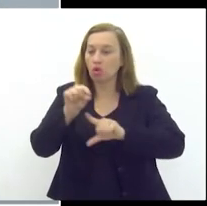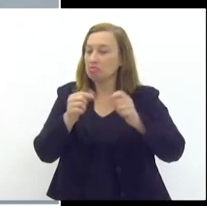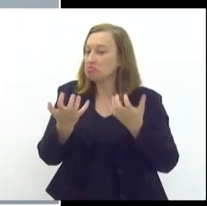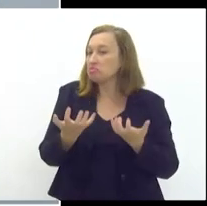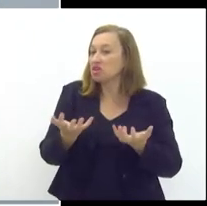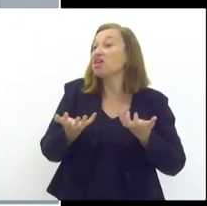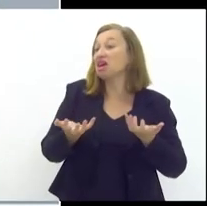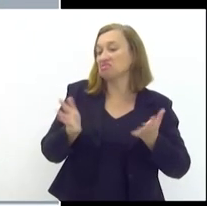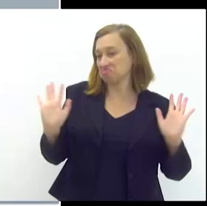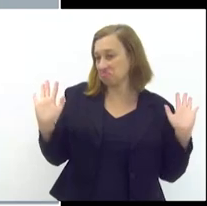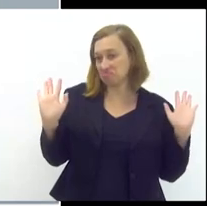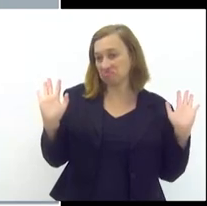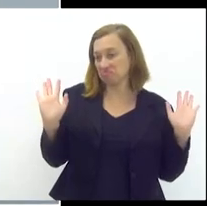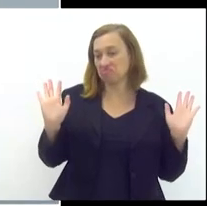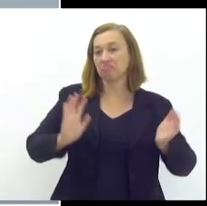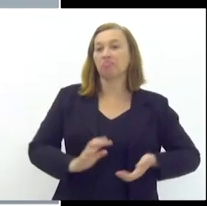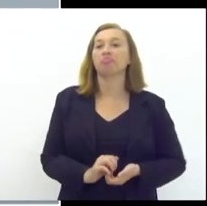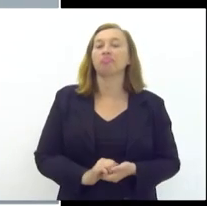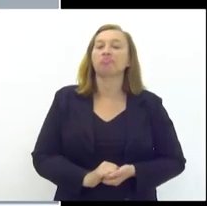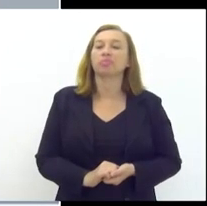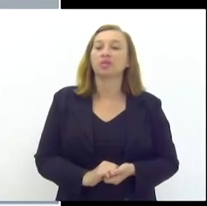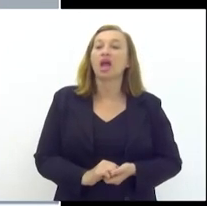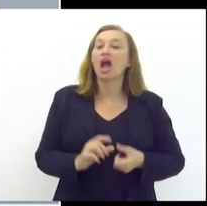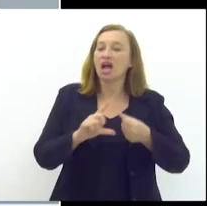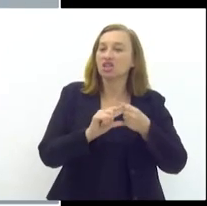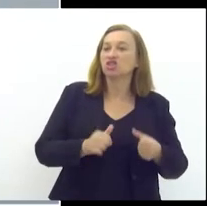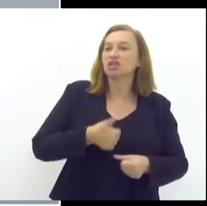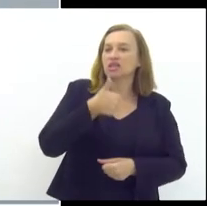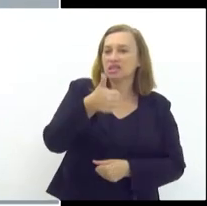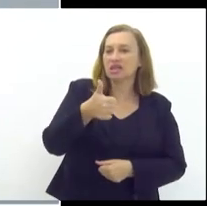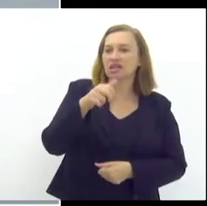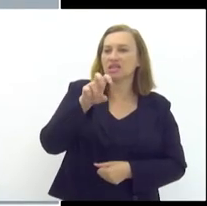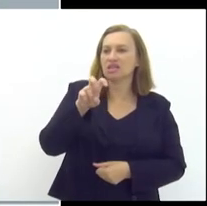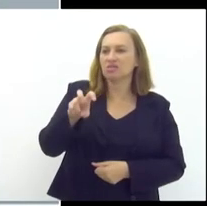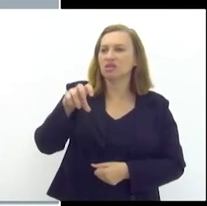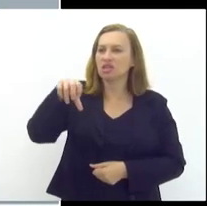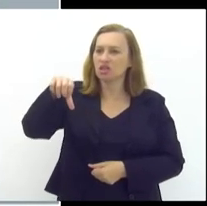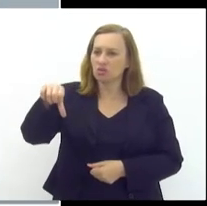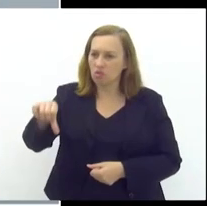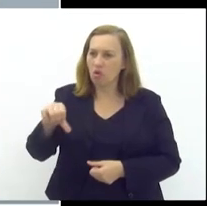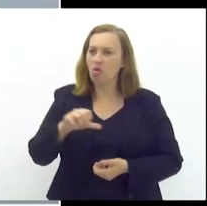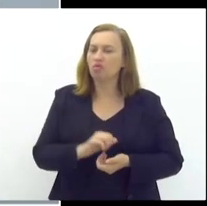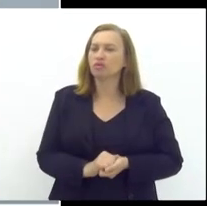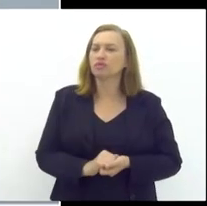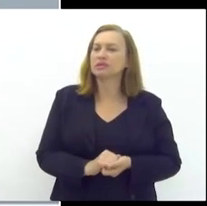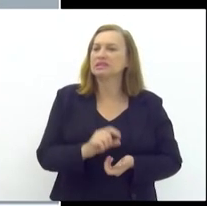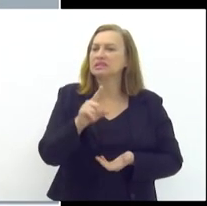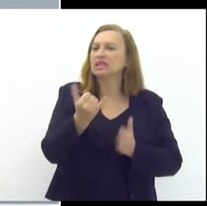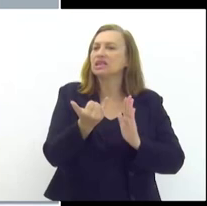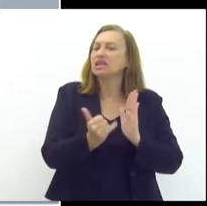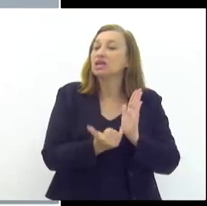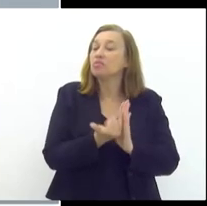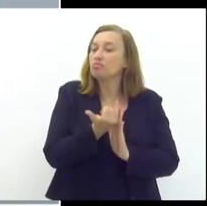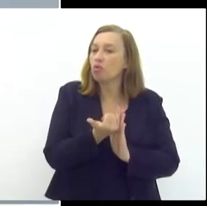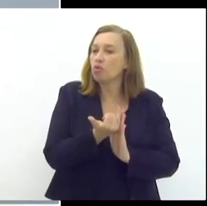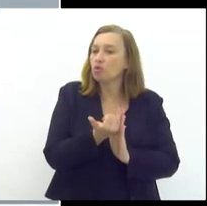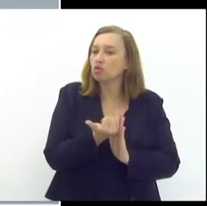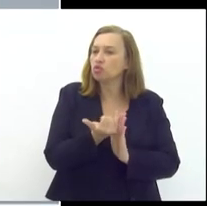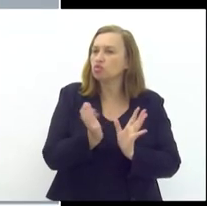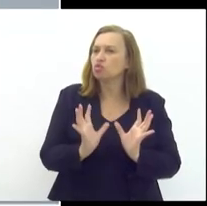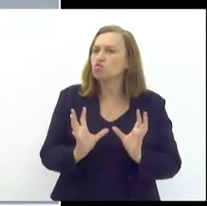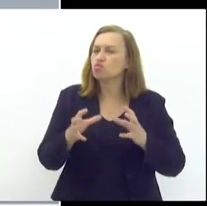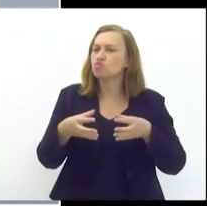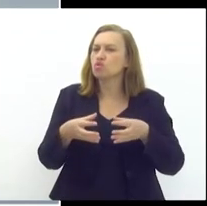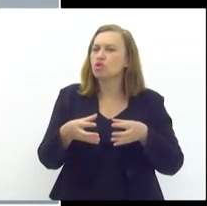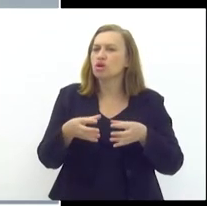e diz que no artigo 159 que desse imposto seletivo que a gente não sabe